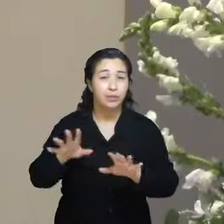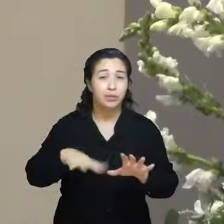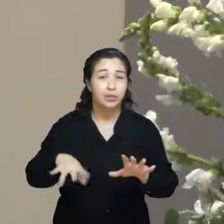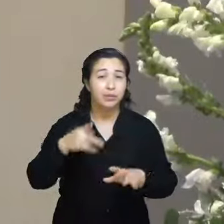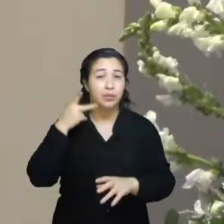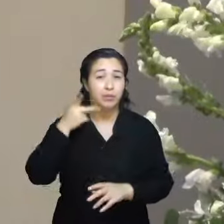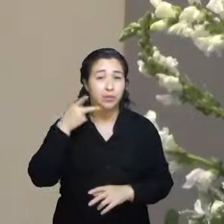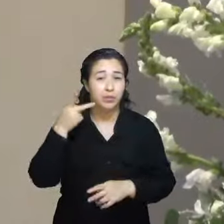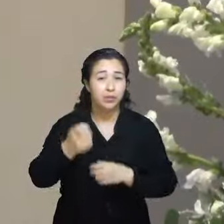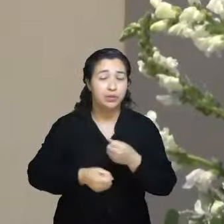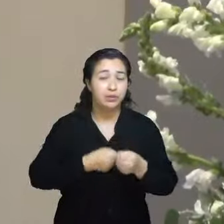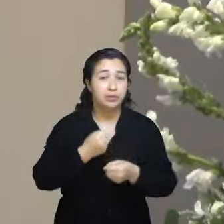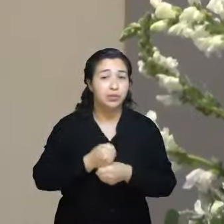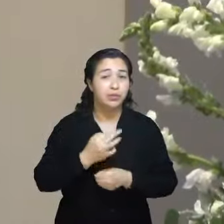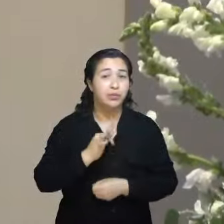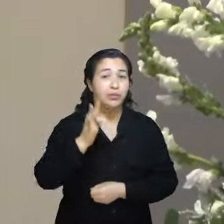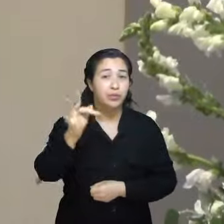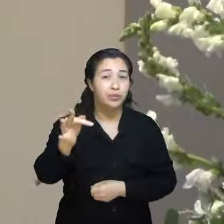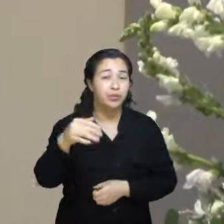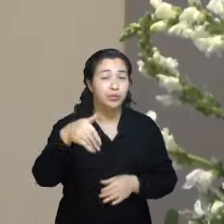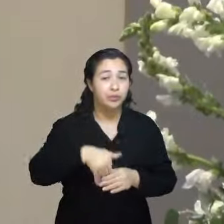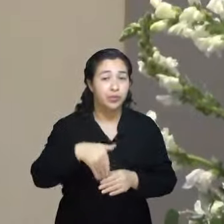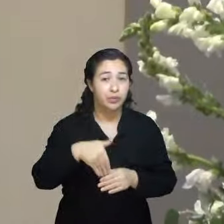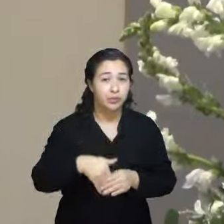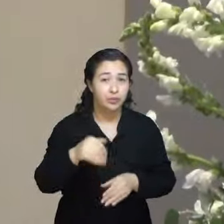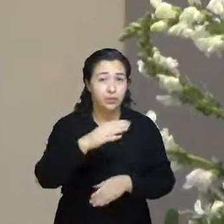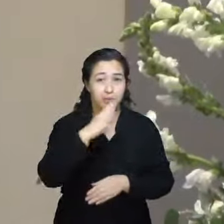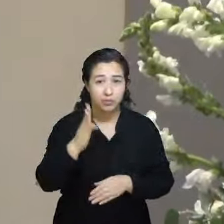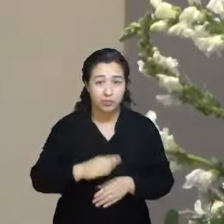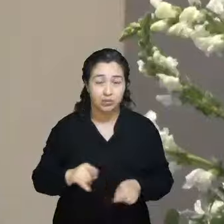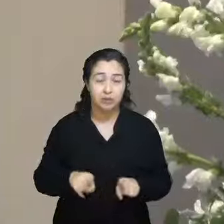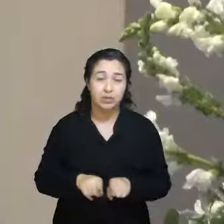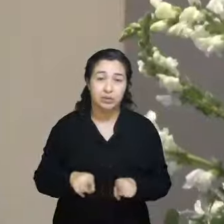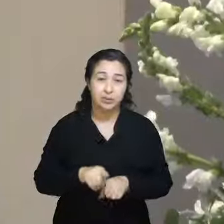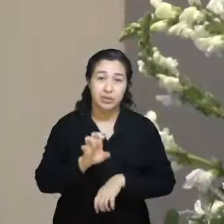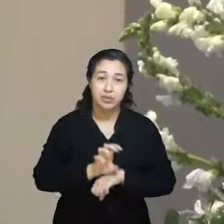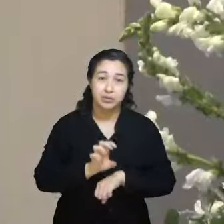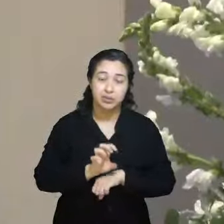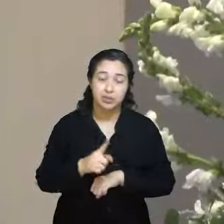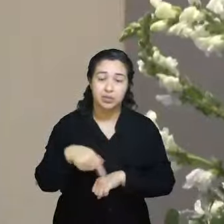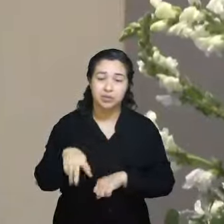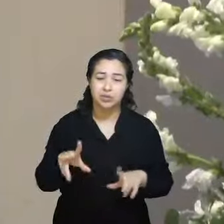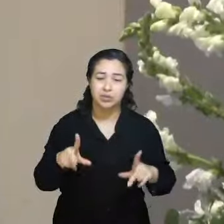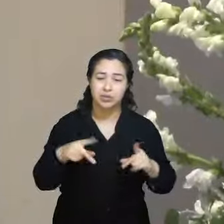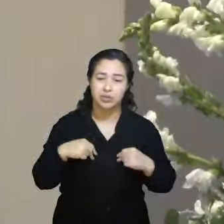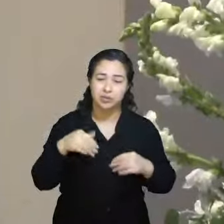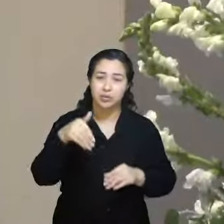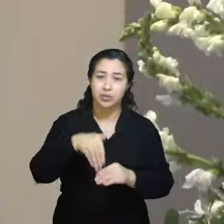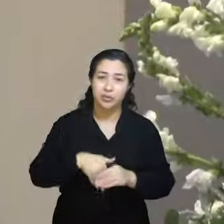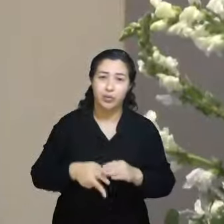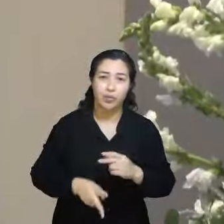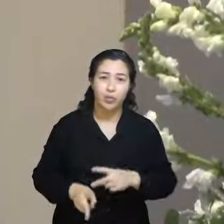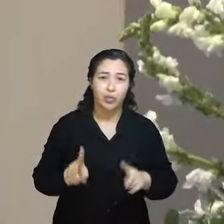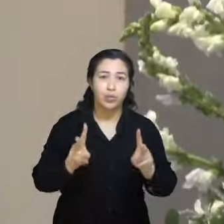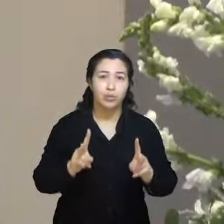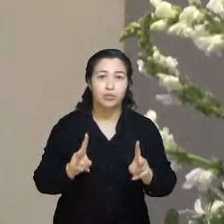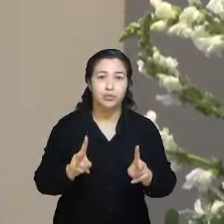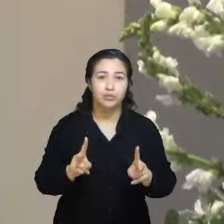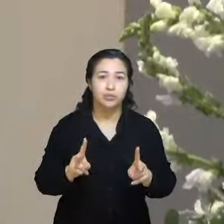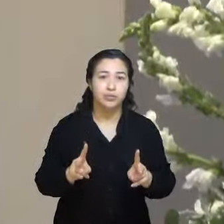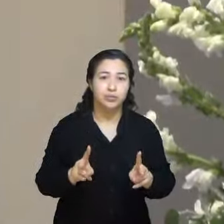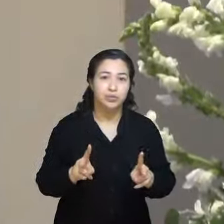eleições vindouras de nível estadual e Nacional nos conduz ao reconhecimento de que o voto continua sendo o